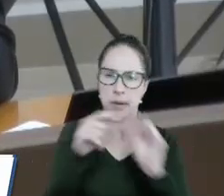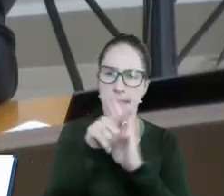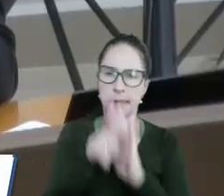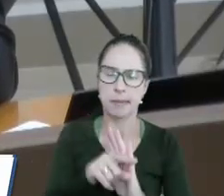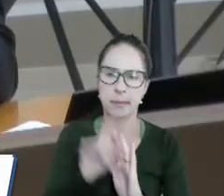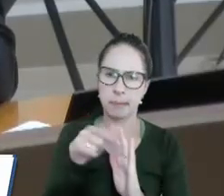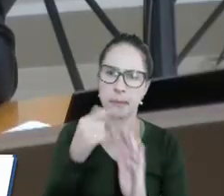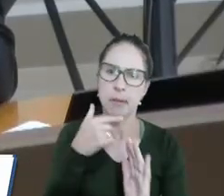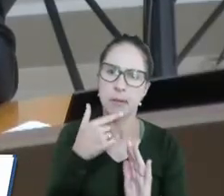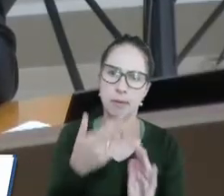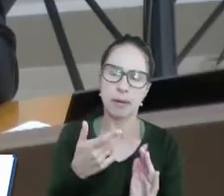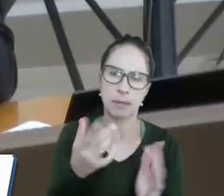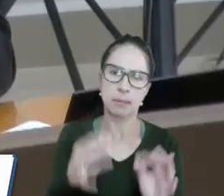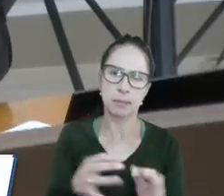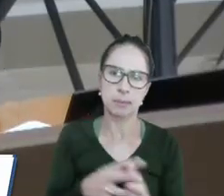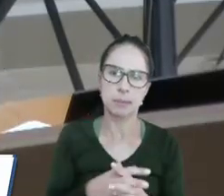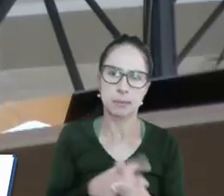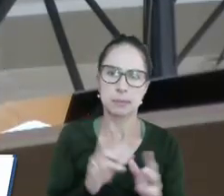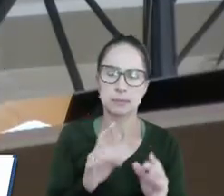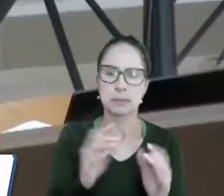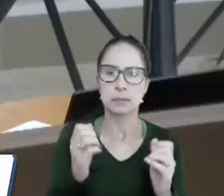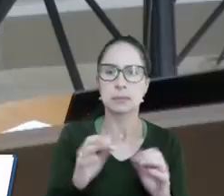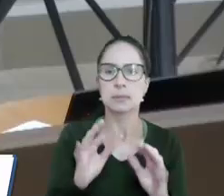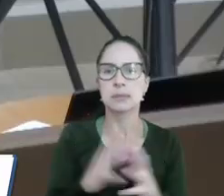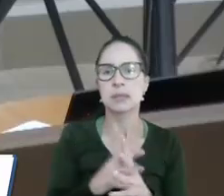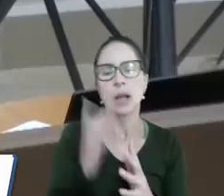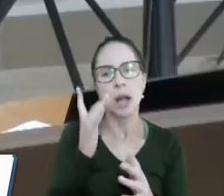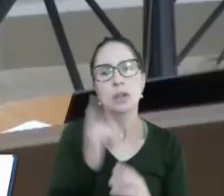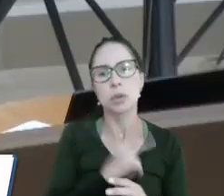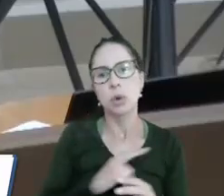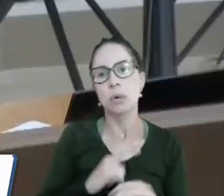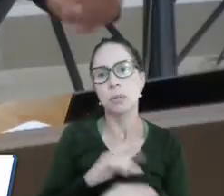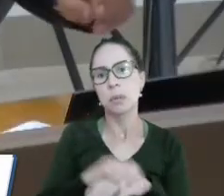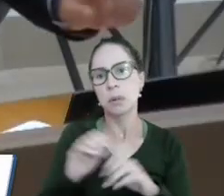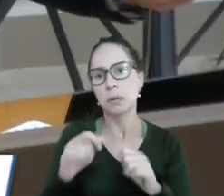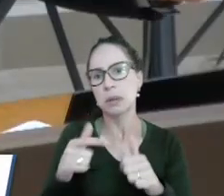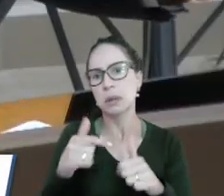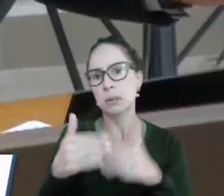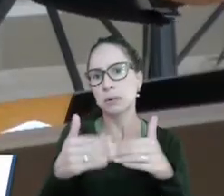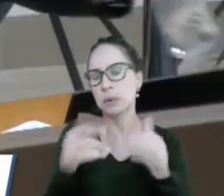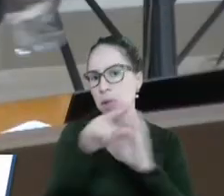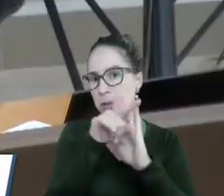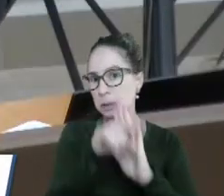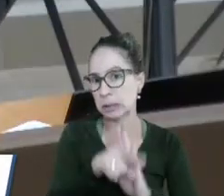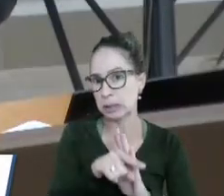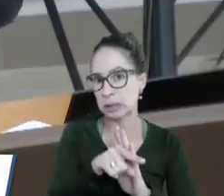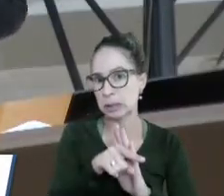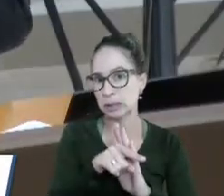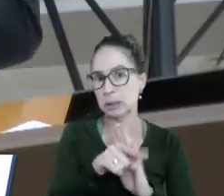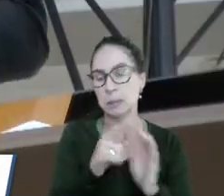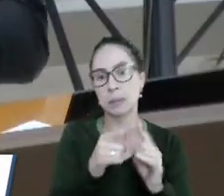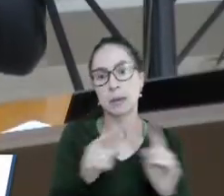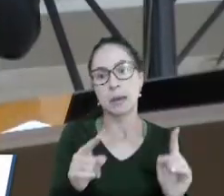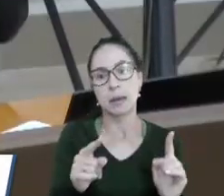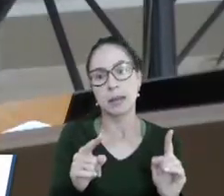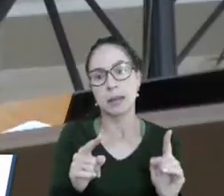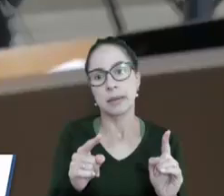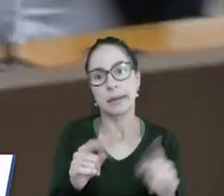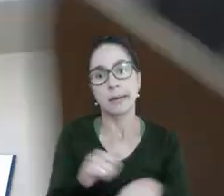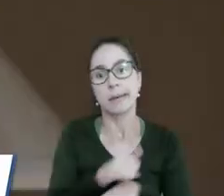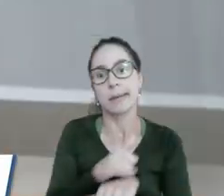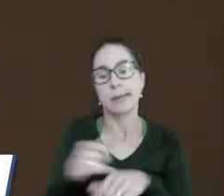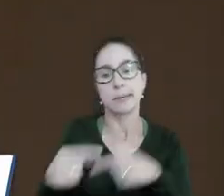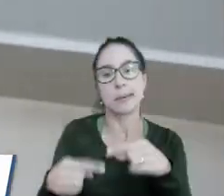poder falar. Mas só para deixar Eu acho claro que o governo está fazendo a parte dele no processo investigatório. Agora, a estratégia política, eu